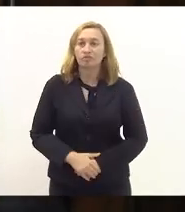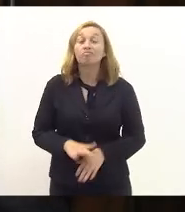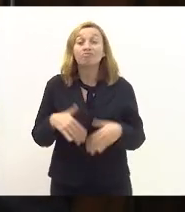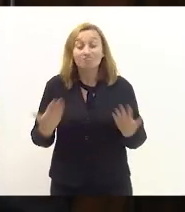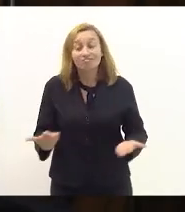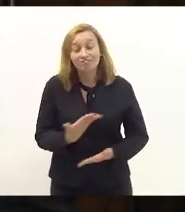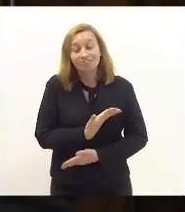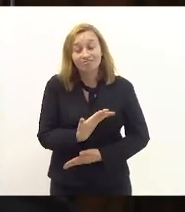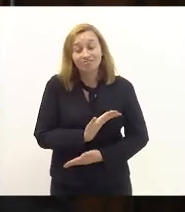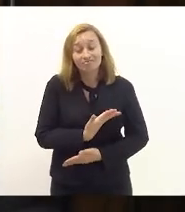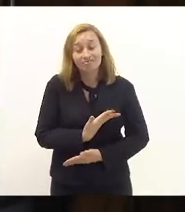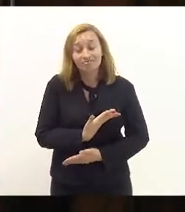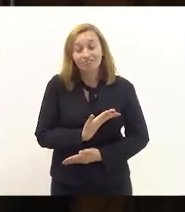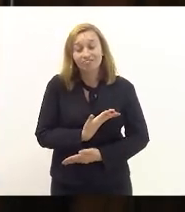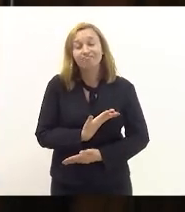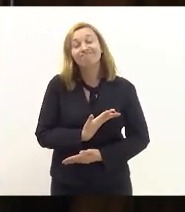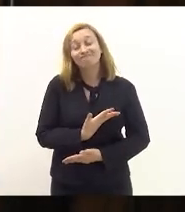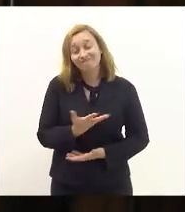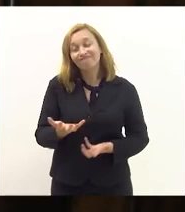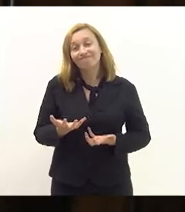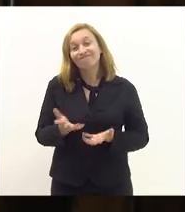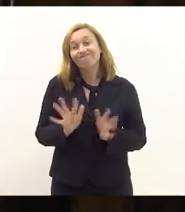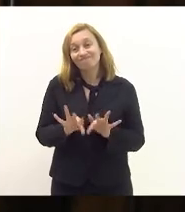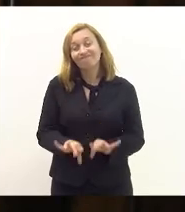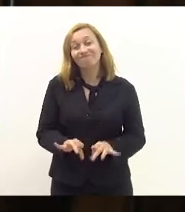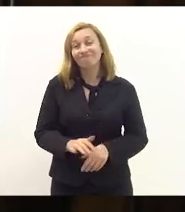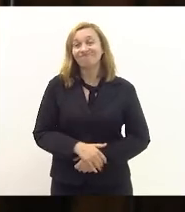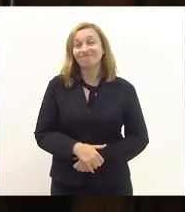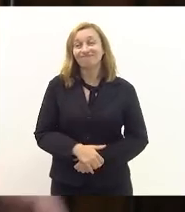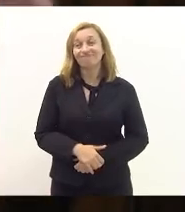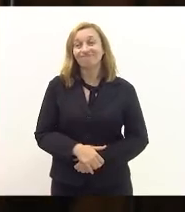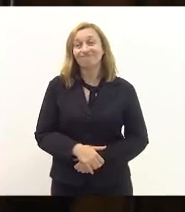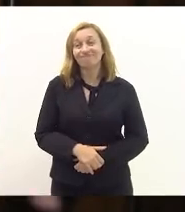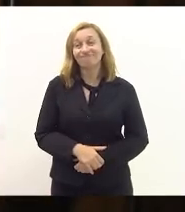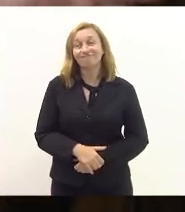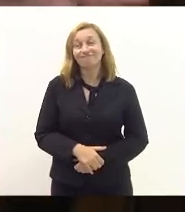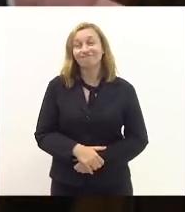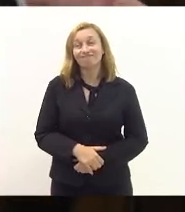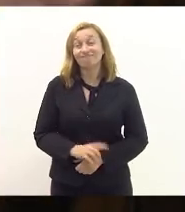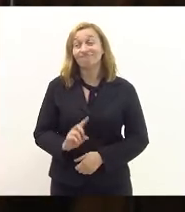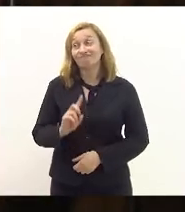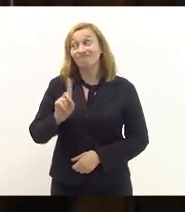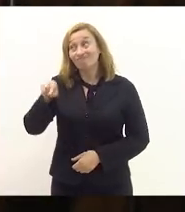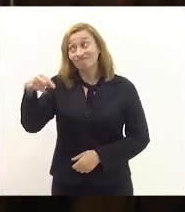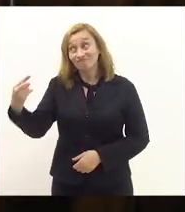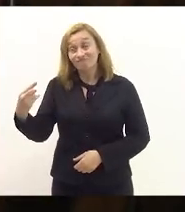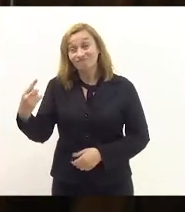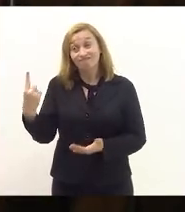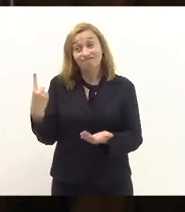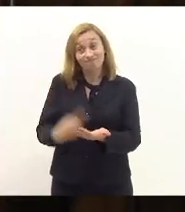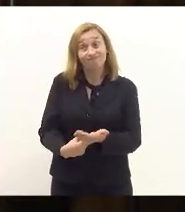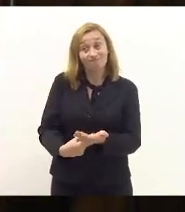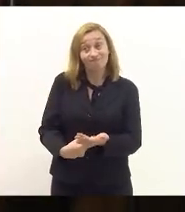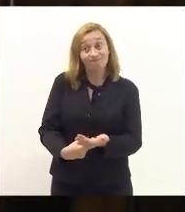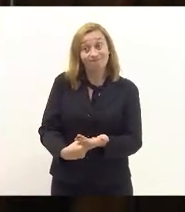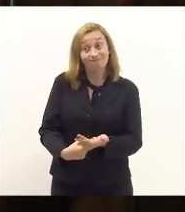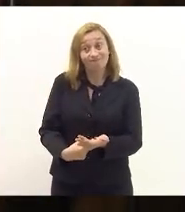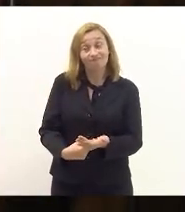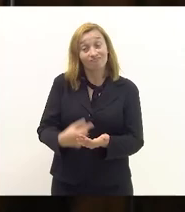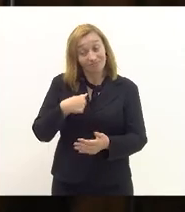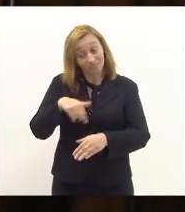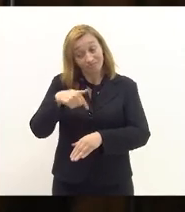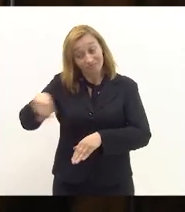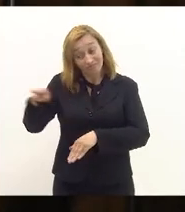meus amigos e amigas, eu já queria aqui concluir, porque eu estou com duas outras atividades. Pré-candidato tem que estar na rua, né,